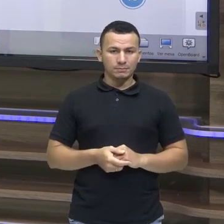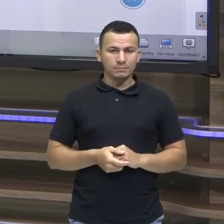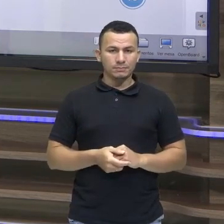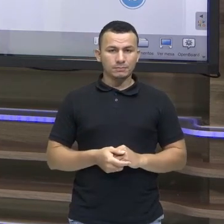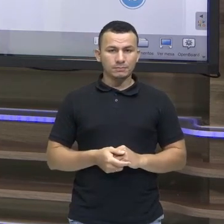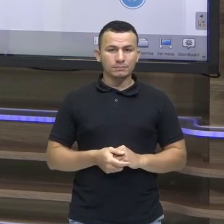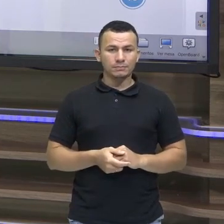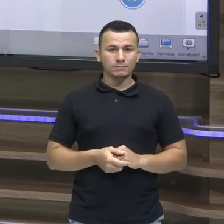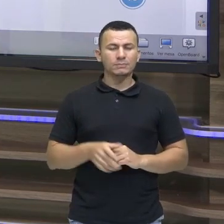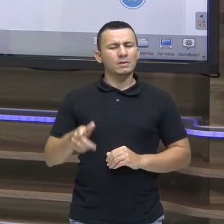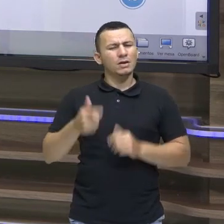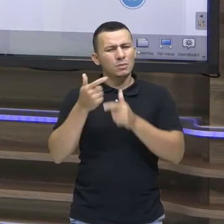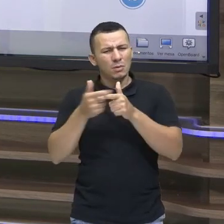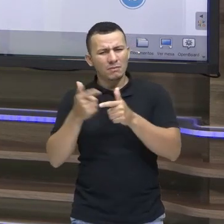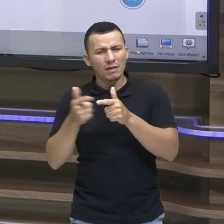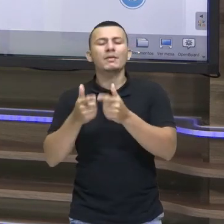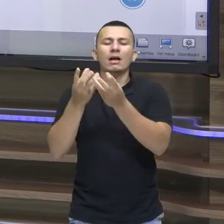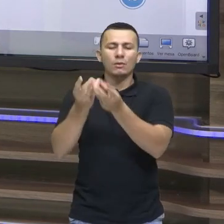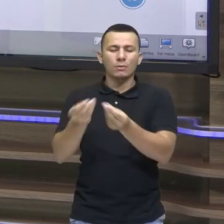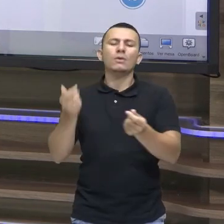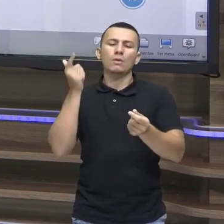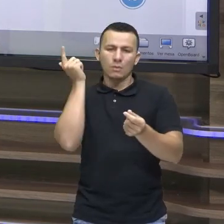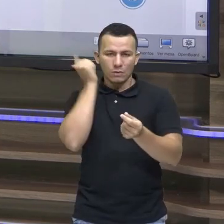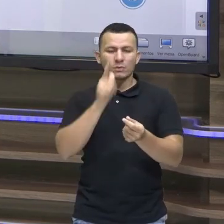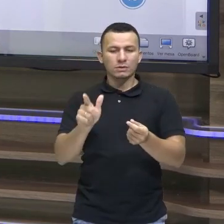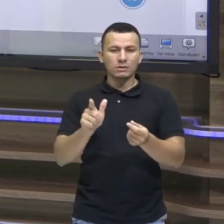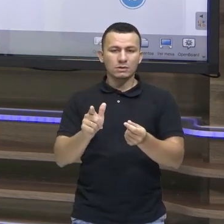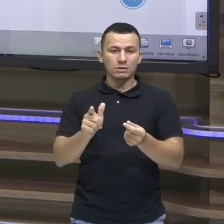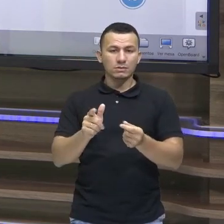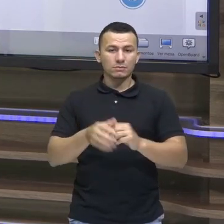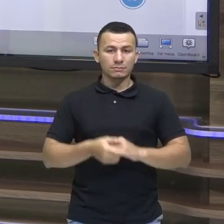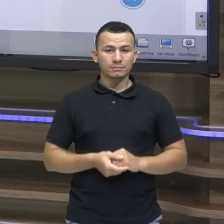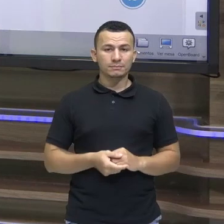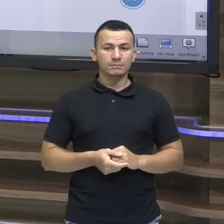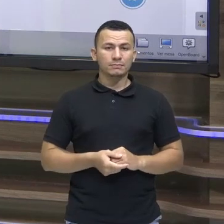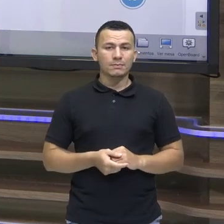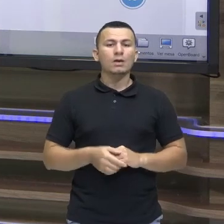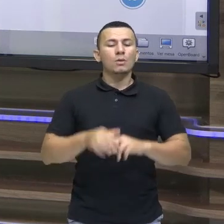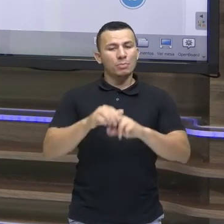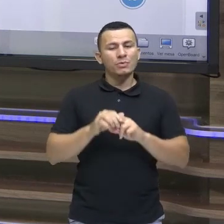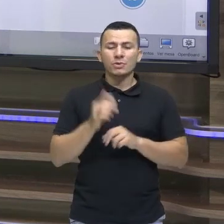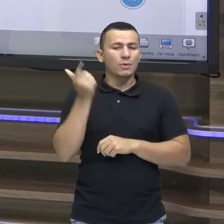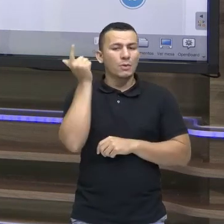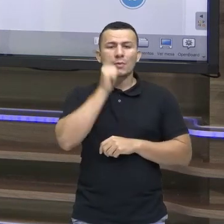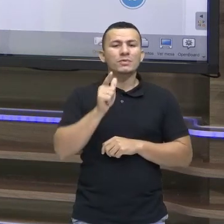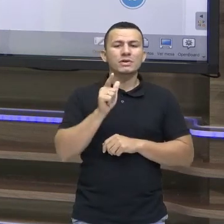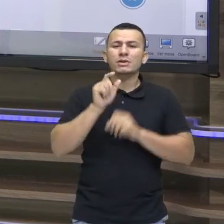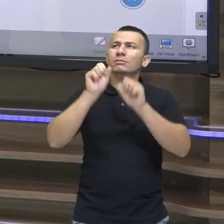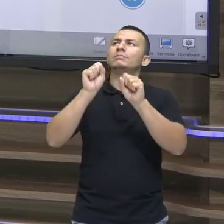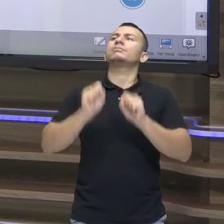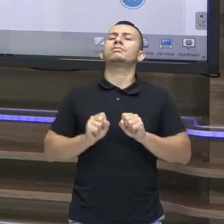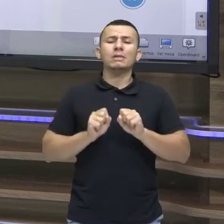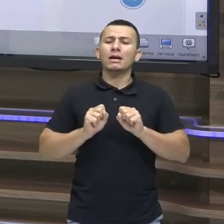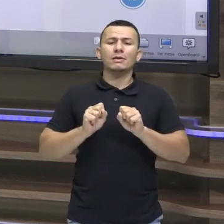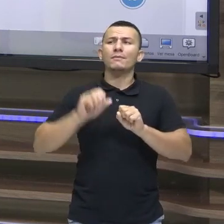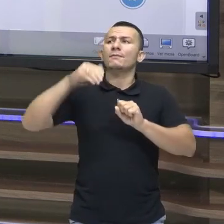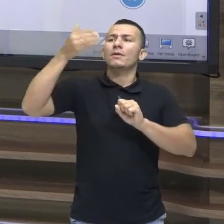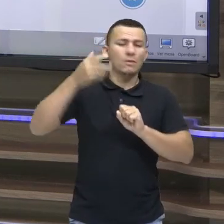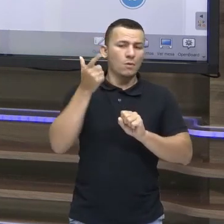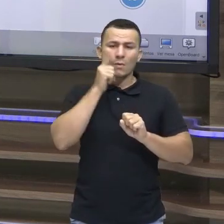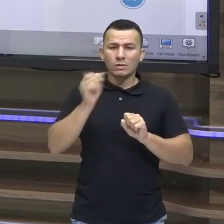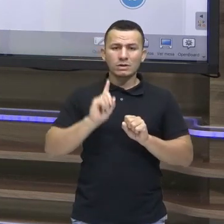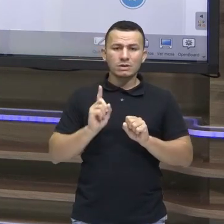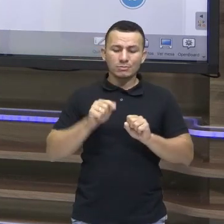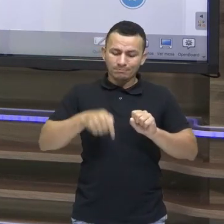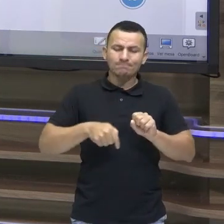é? Daquele problema que tinha se estabelecido ali quando ele não pôde mais sair. Cavou e não pôde mais sair. Quando ele ficou